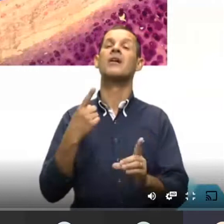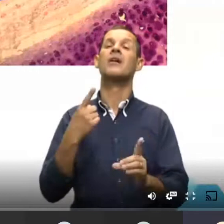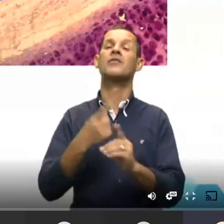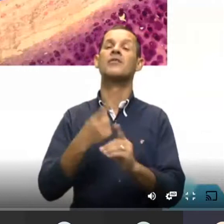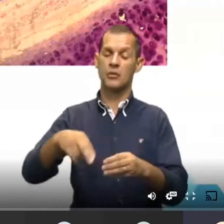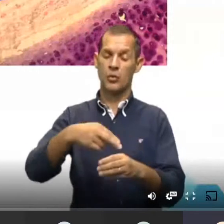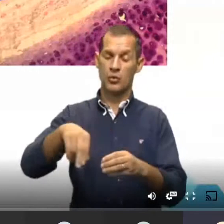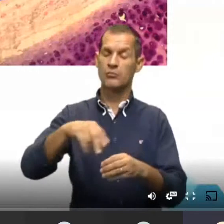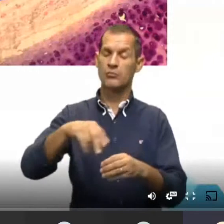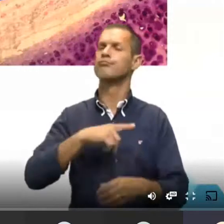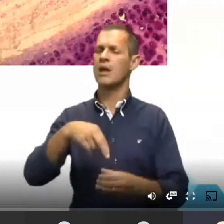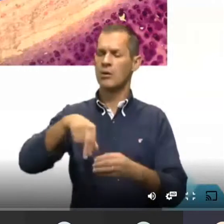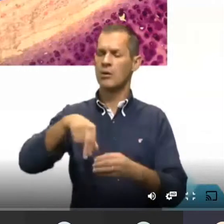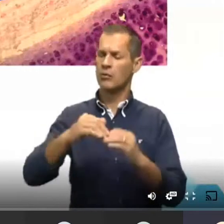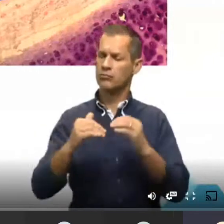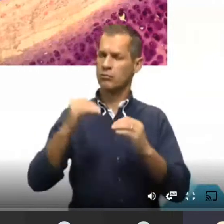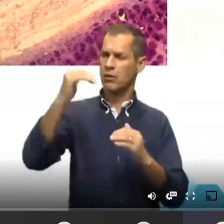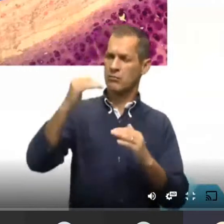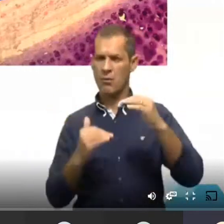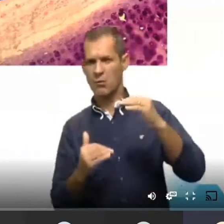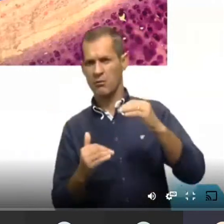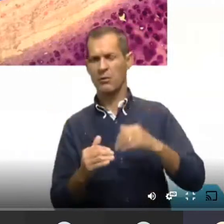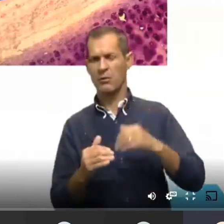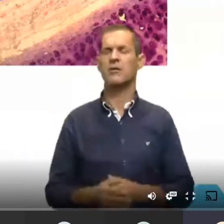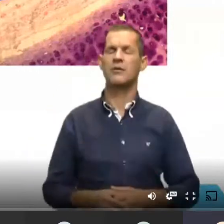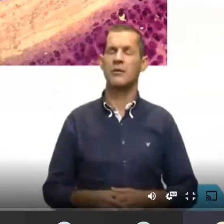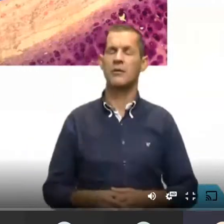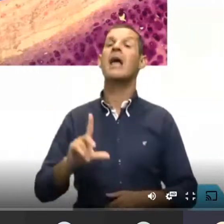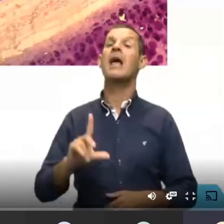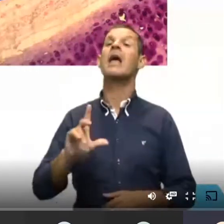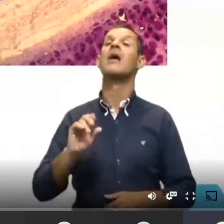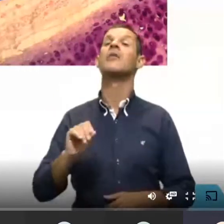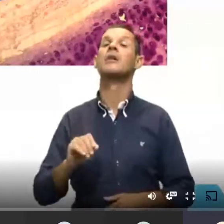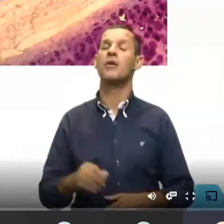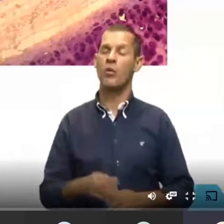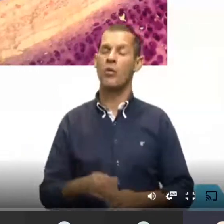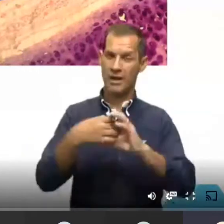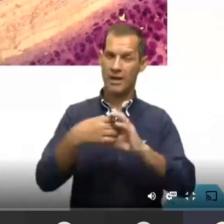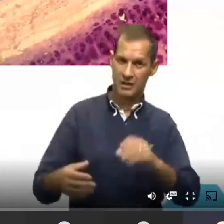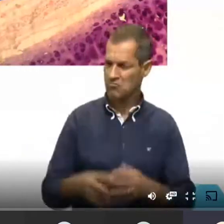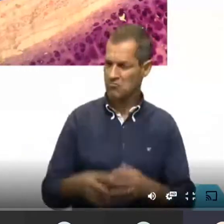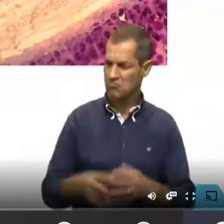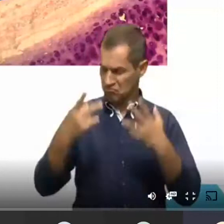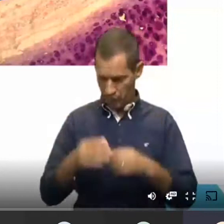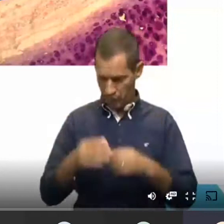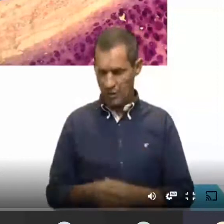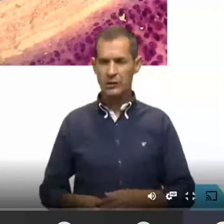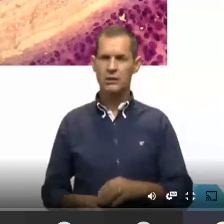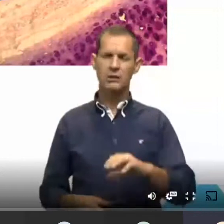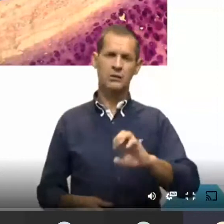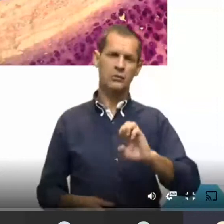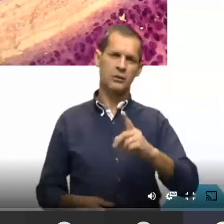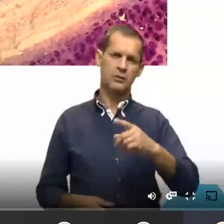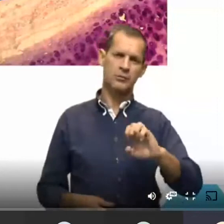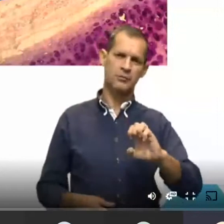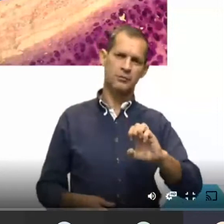núcleos. Temos núcleos aqui, núcleos mais para cima, mais para baixo. Isso é uma característica normal deste